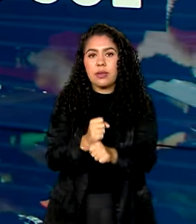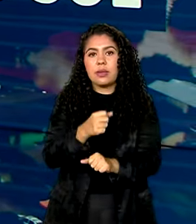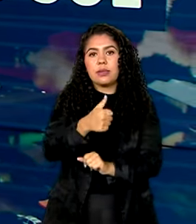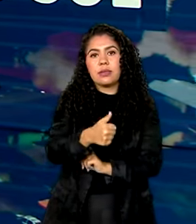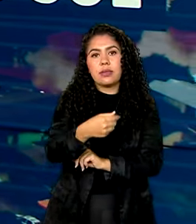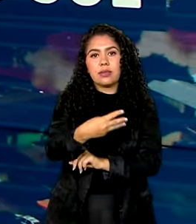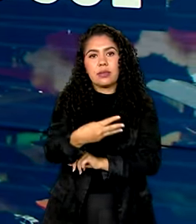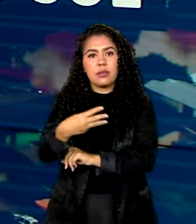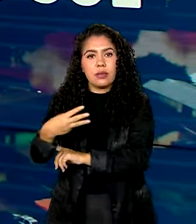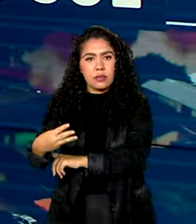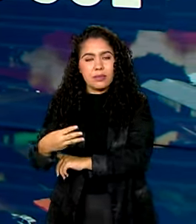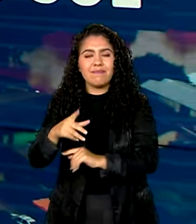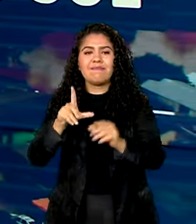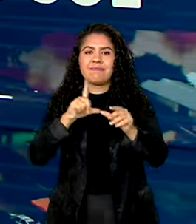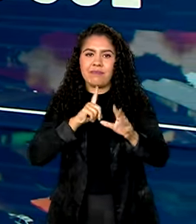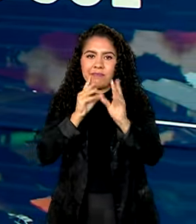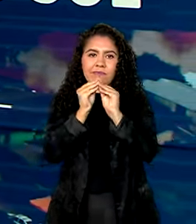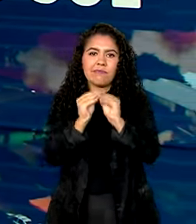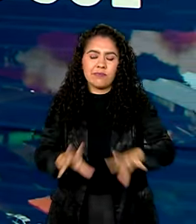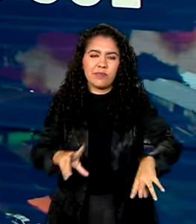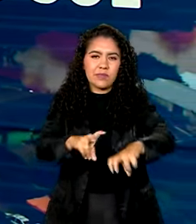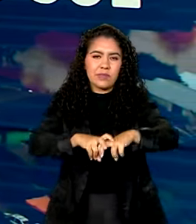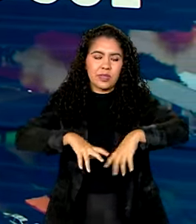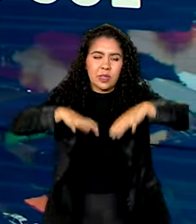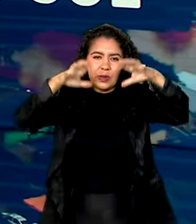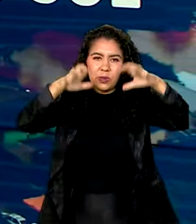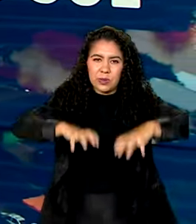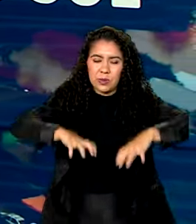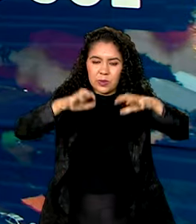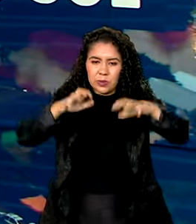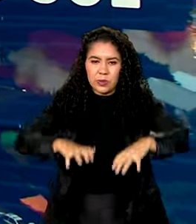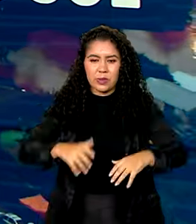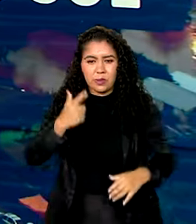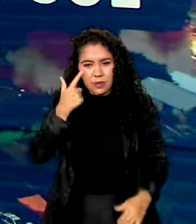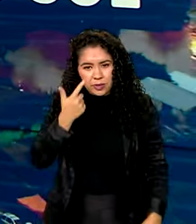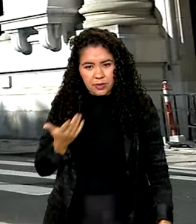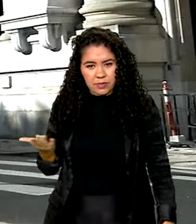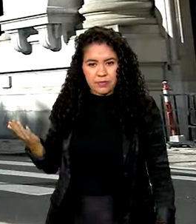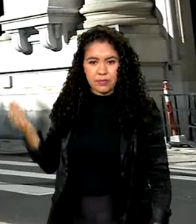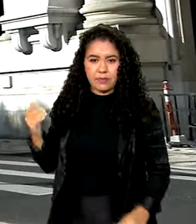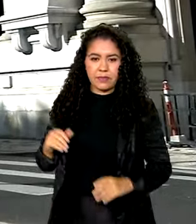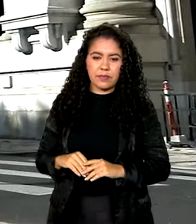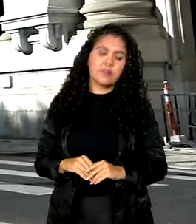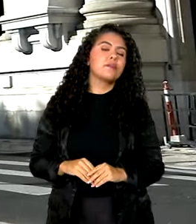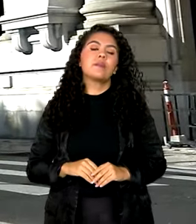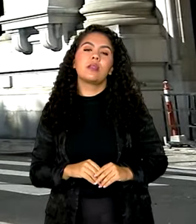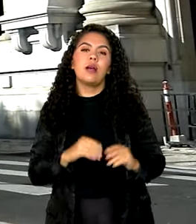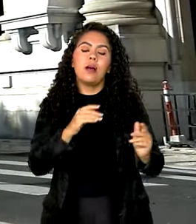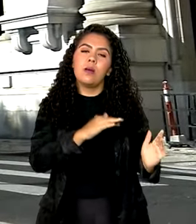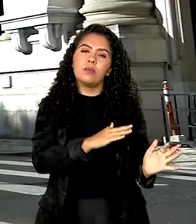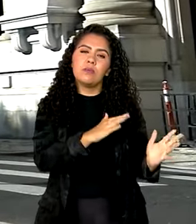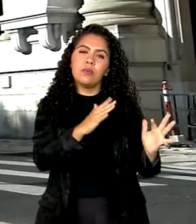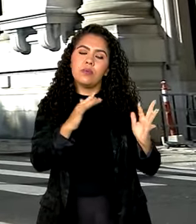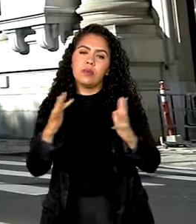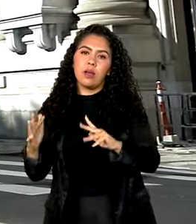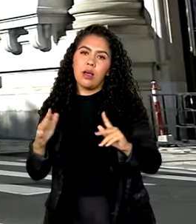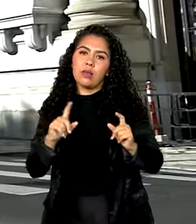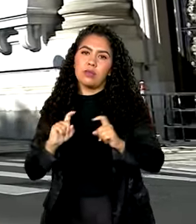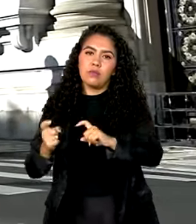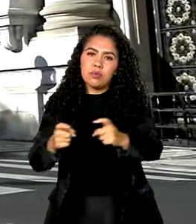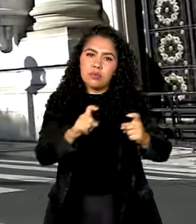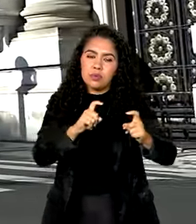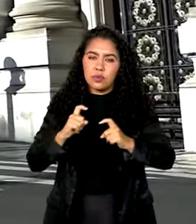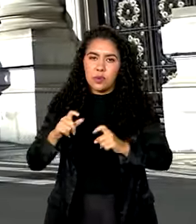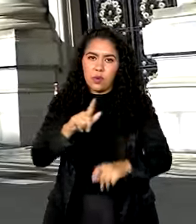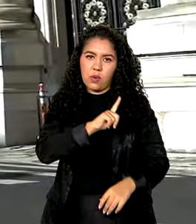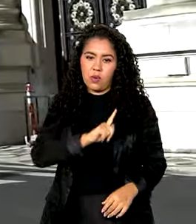foram diretamente afetadas pela tragédia climática que atingiu o estado. Durante reunião com o governador do Rio